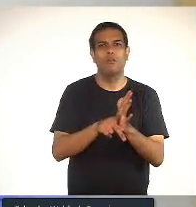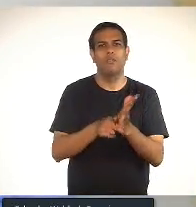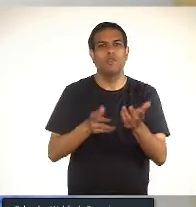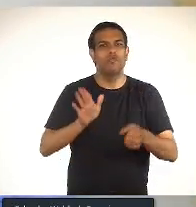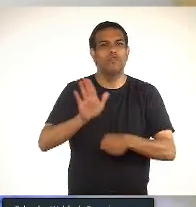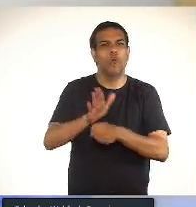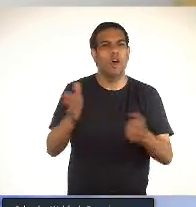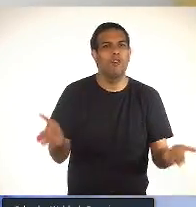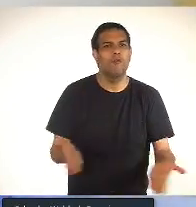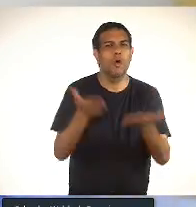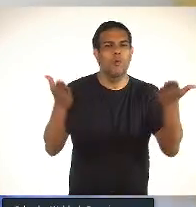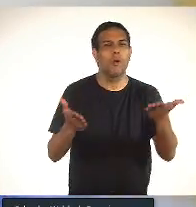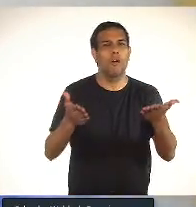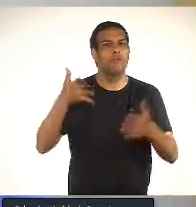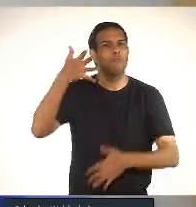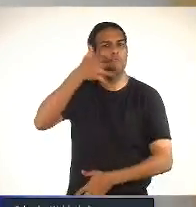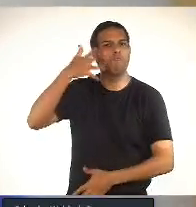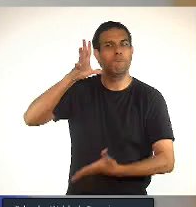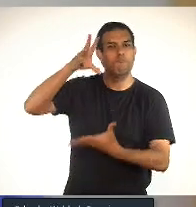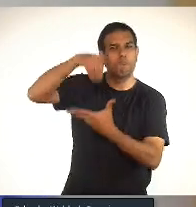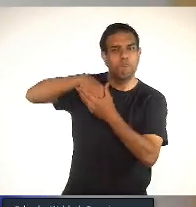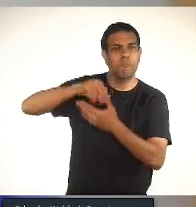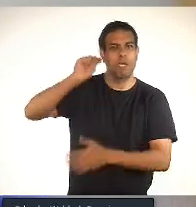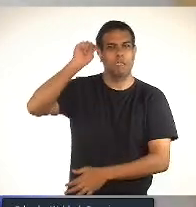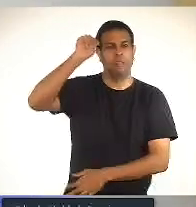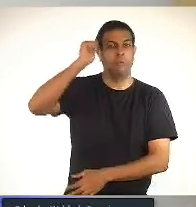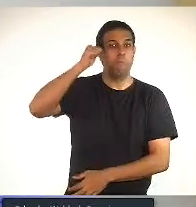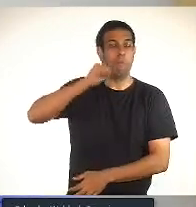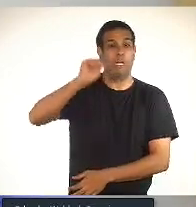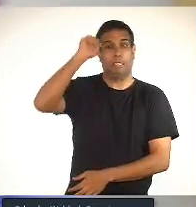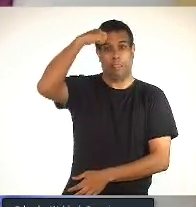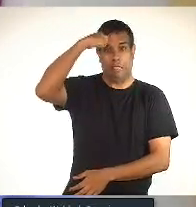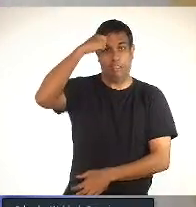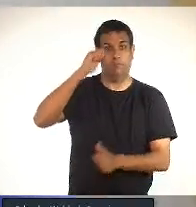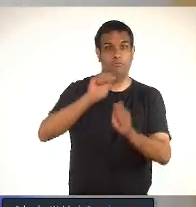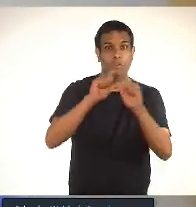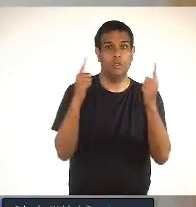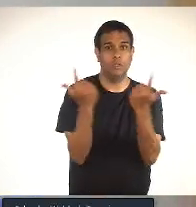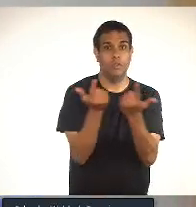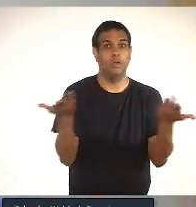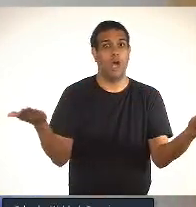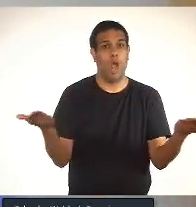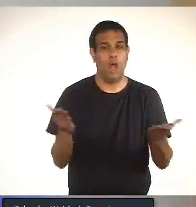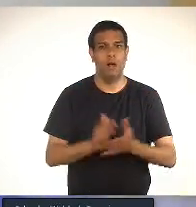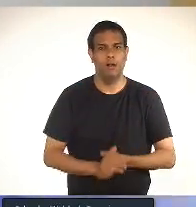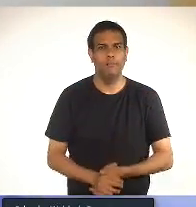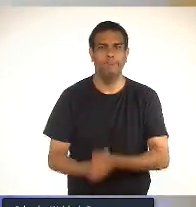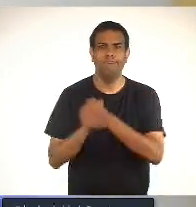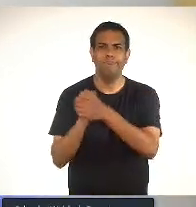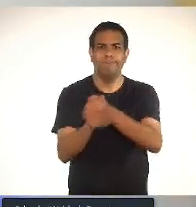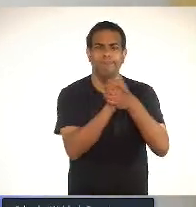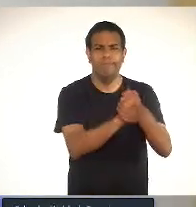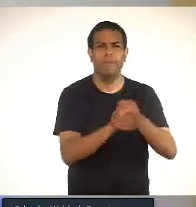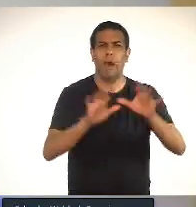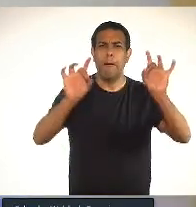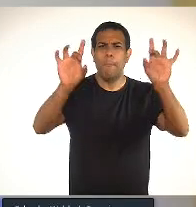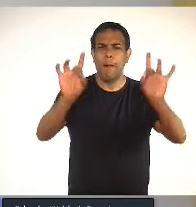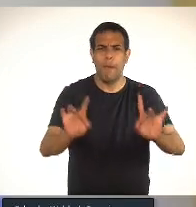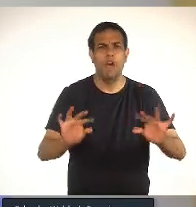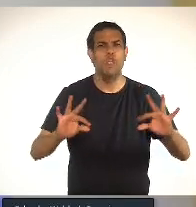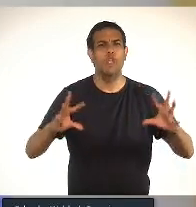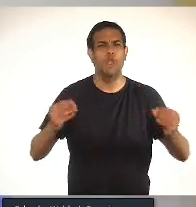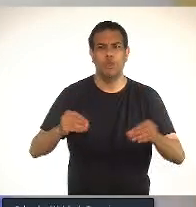Permanente de Diálogo com as Mulheres Negras da LERJ. Portanto, manifestação que queria fazer, faço aqui uma saudação especial